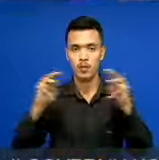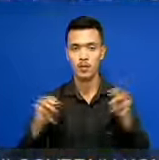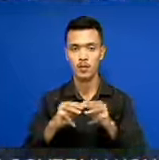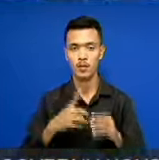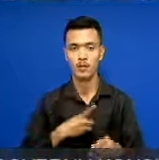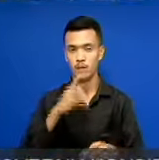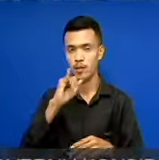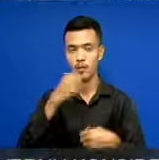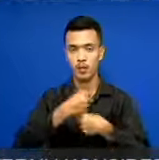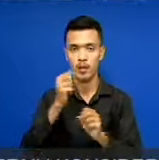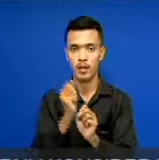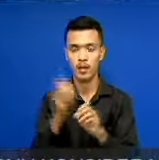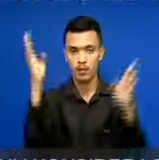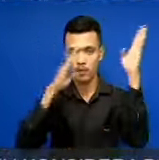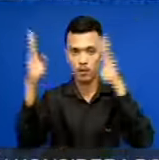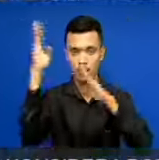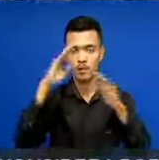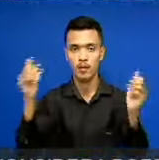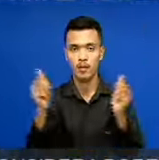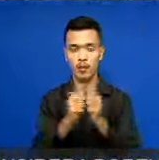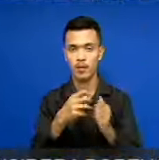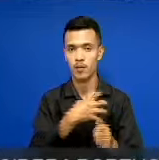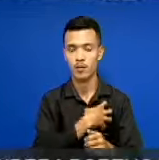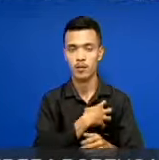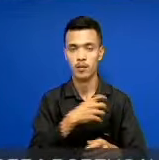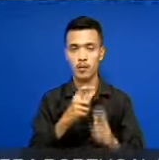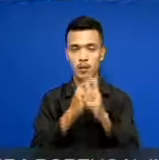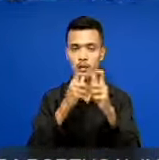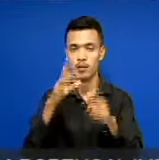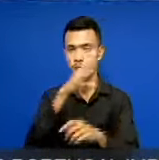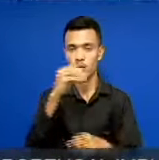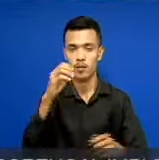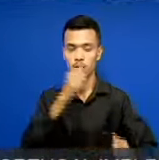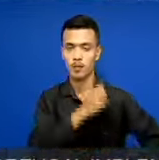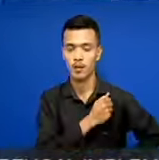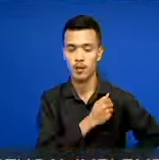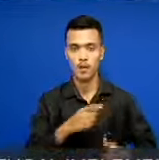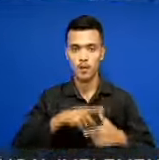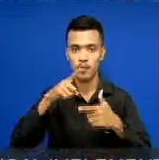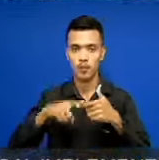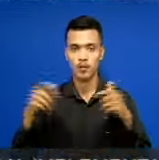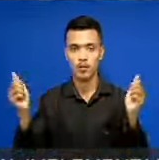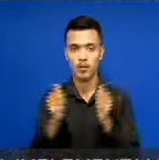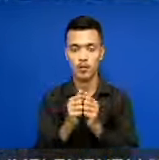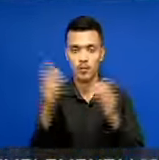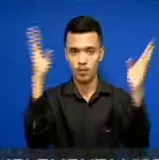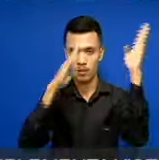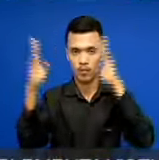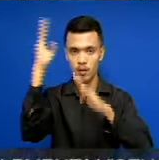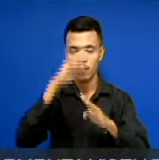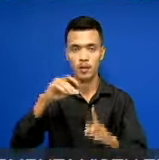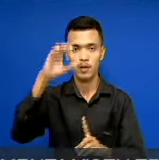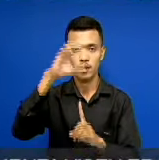moço desentendimento entre Polícia Trânsito e Polícia Militar. Relaciona o desentendimento ne Chefe Estado Maior